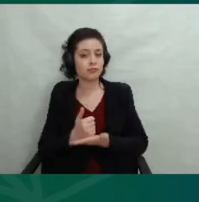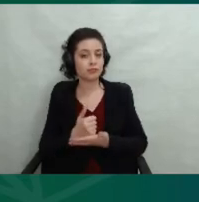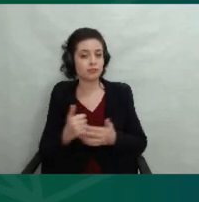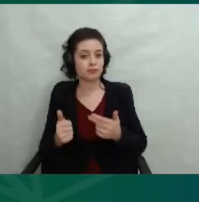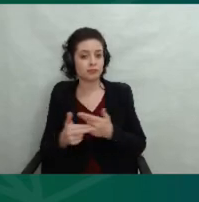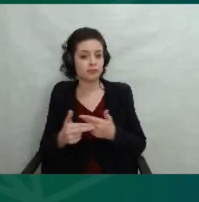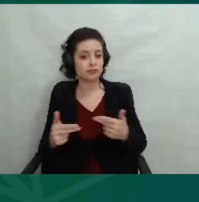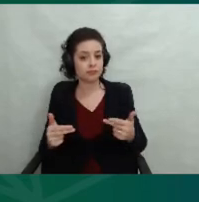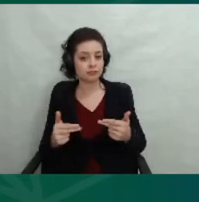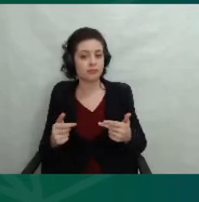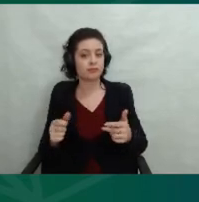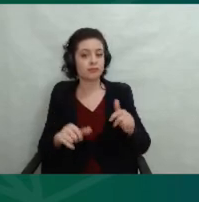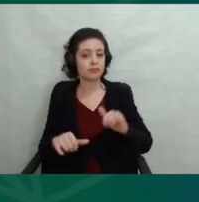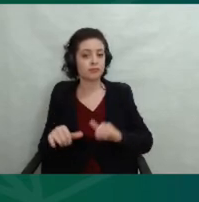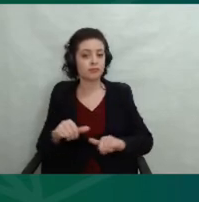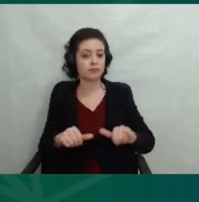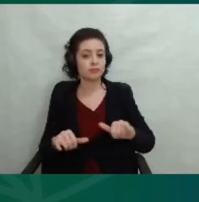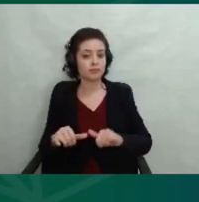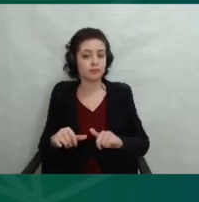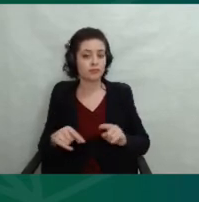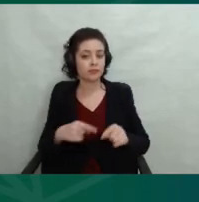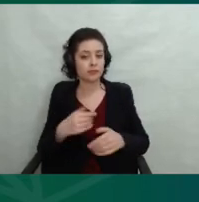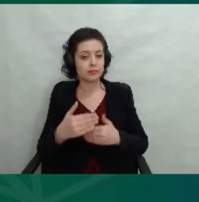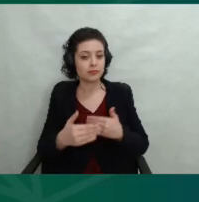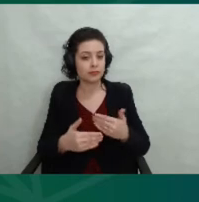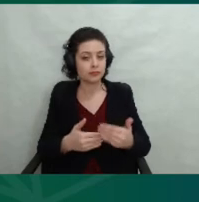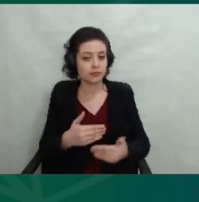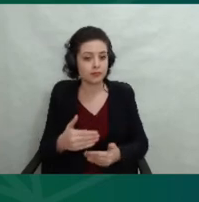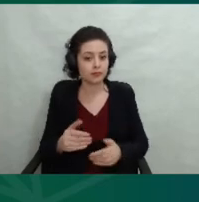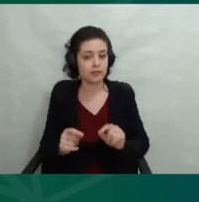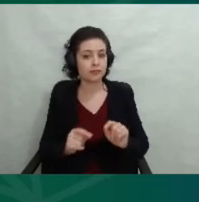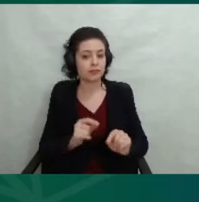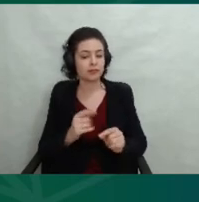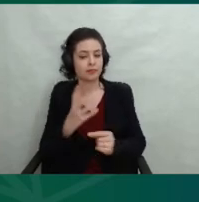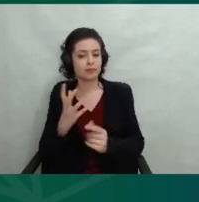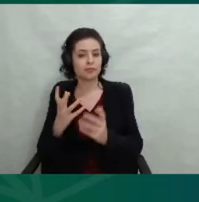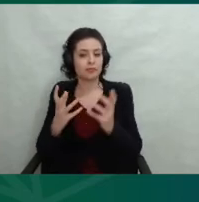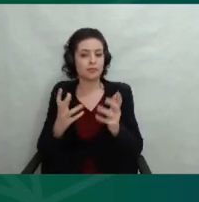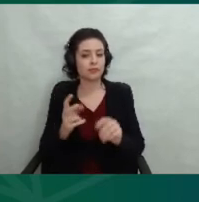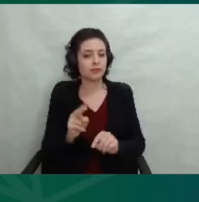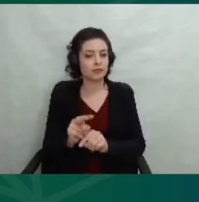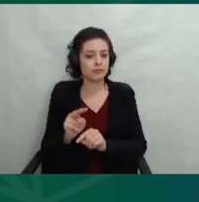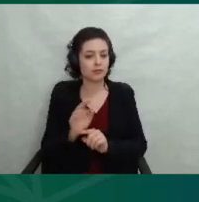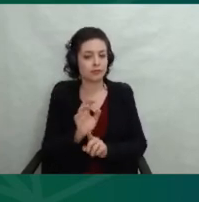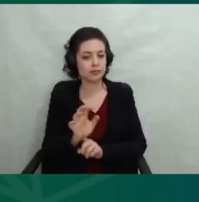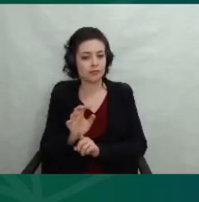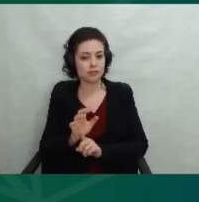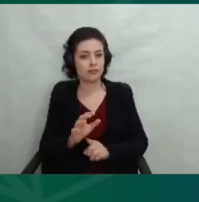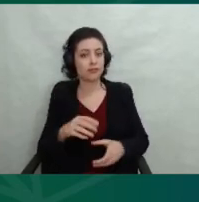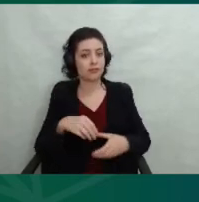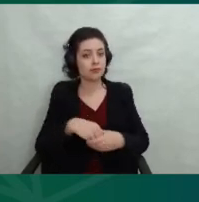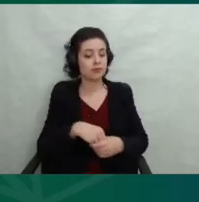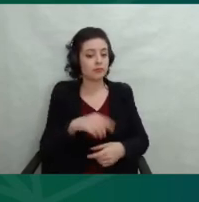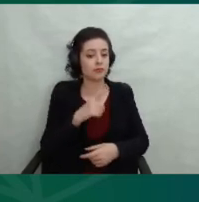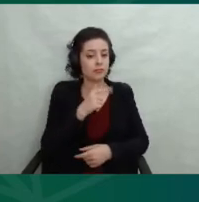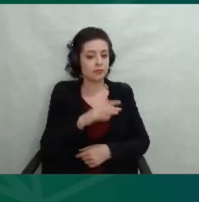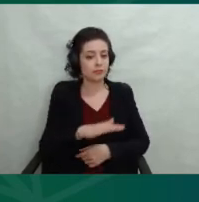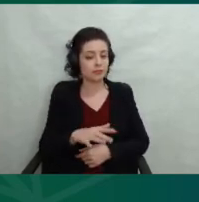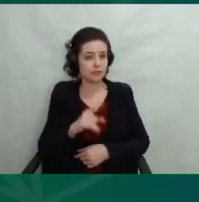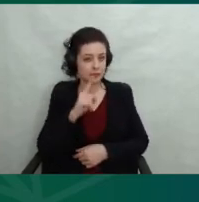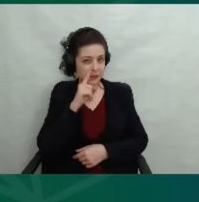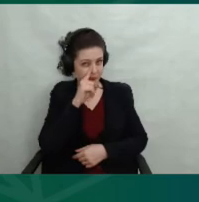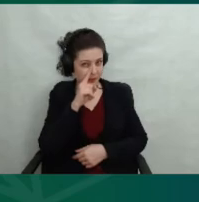a aprofundar do ponto de vista ecotoxicológico. A pergunta era, quer dizer, se essas substâncias estão na água, existe perigo para os